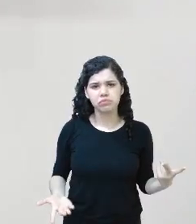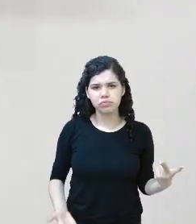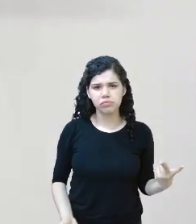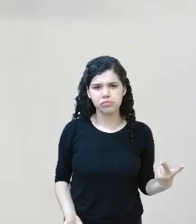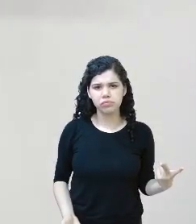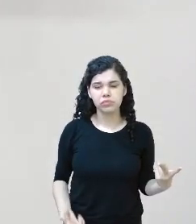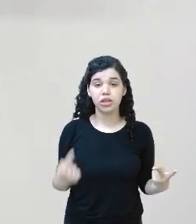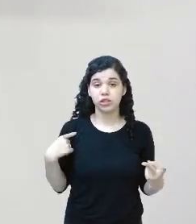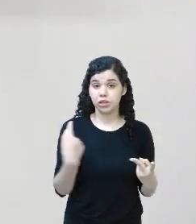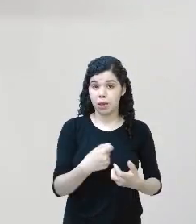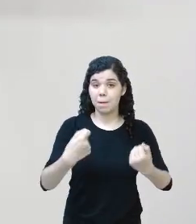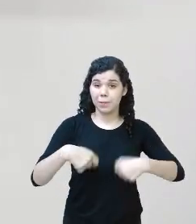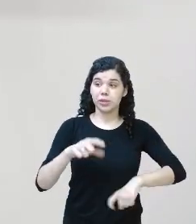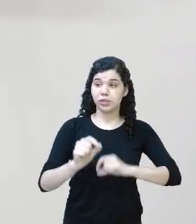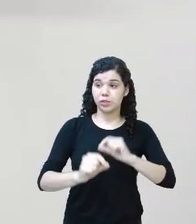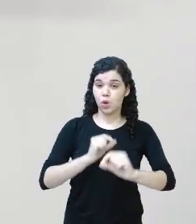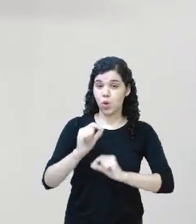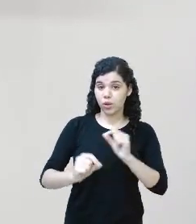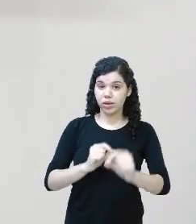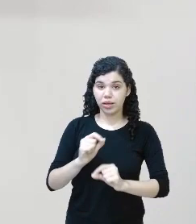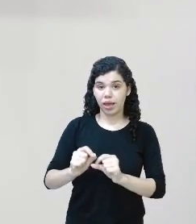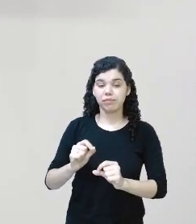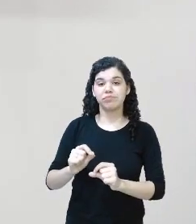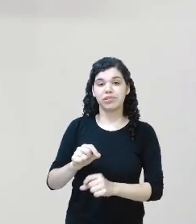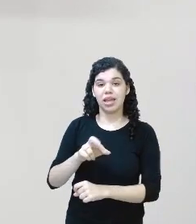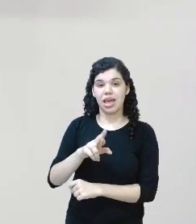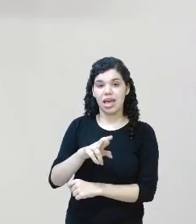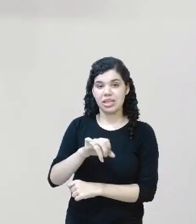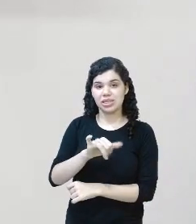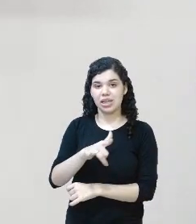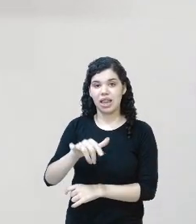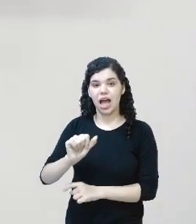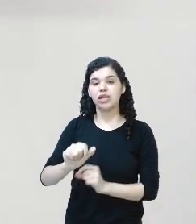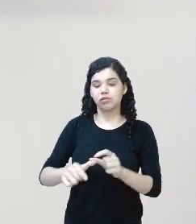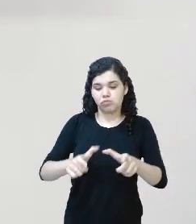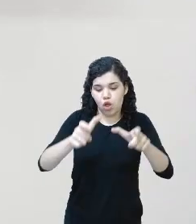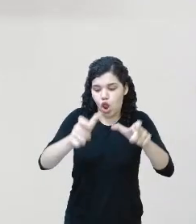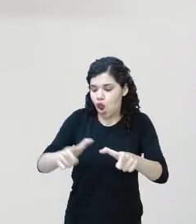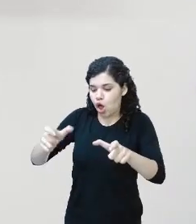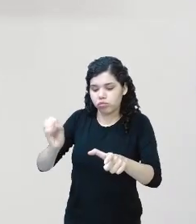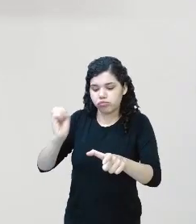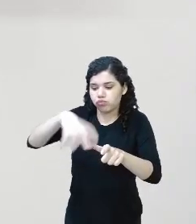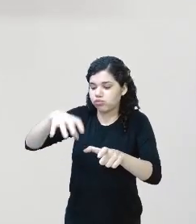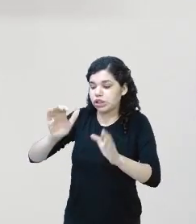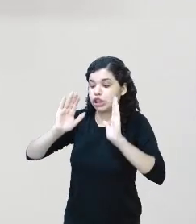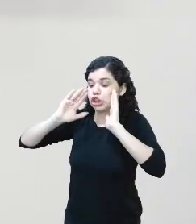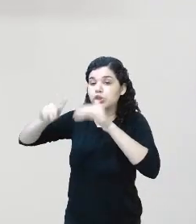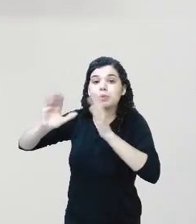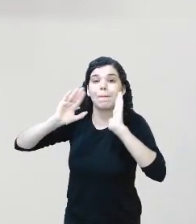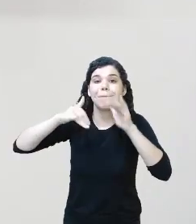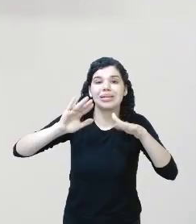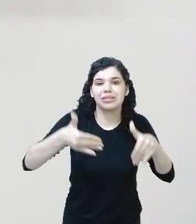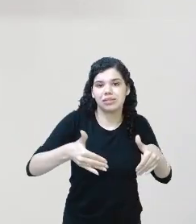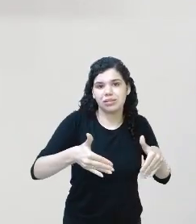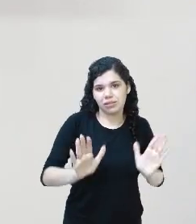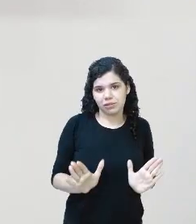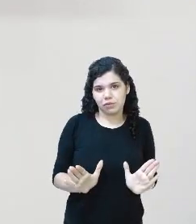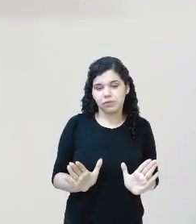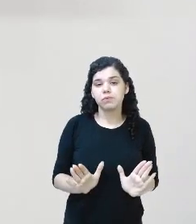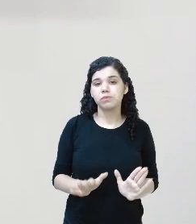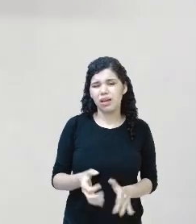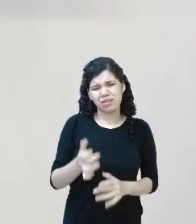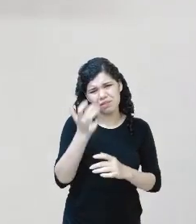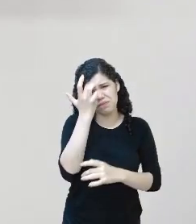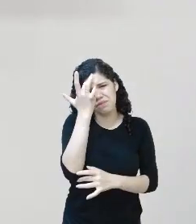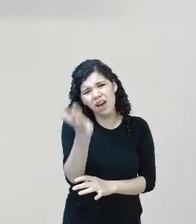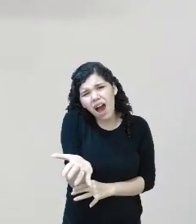A gente fazer o processo de reciclagem. Cada lixo no seu lugar. Muito fácil de cuidar do solo,